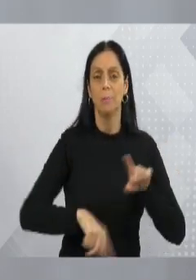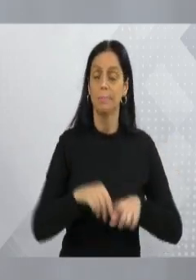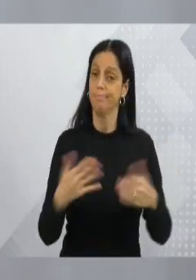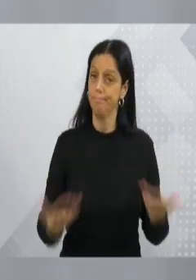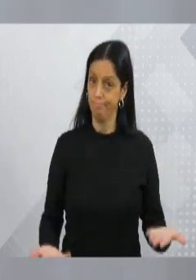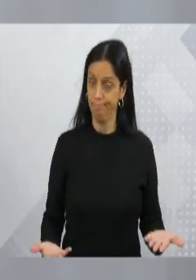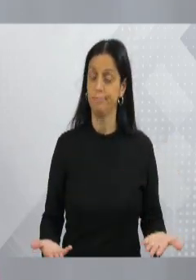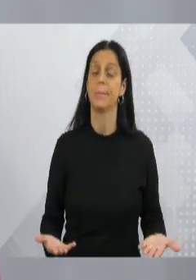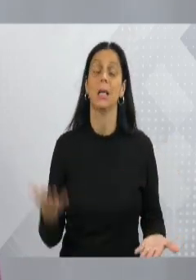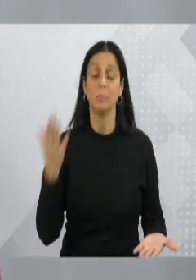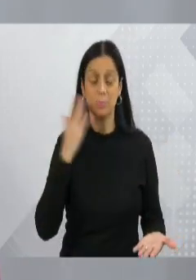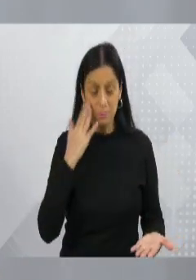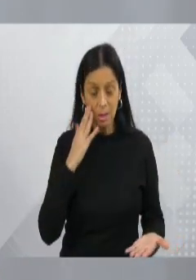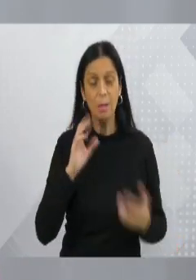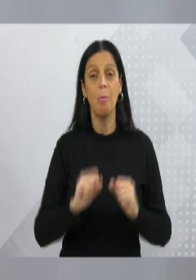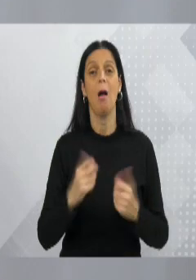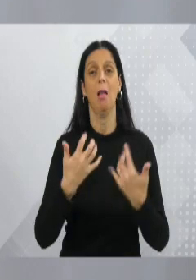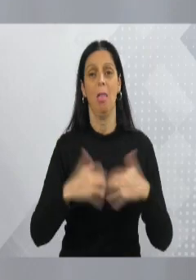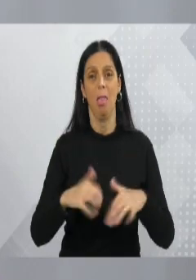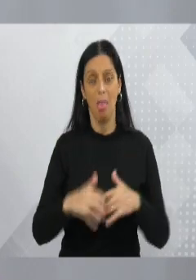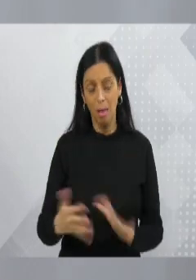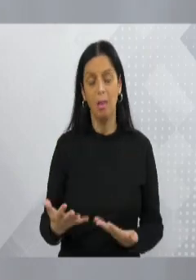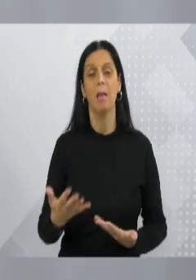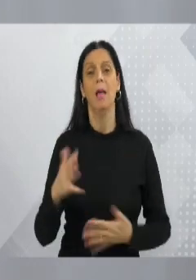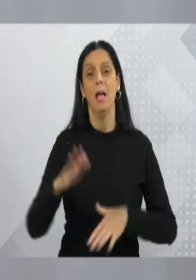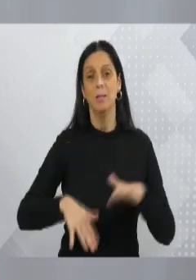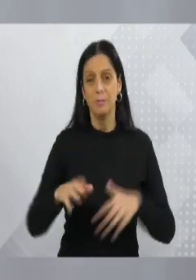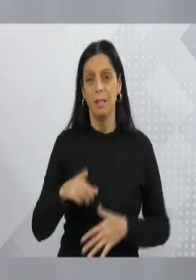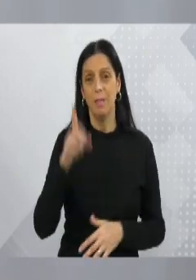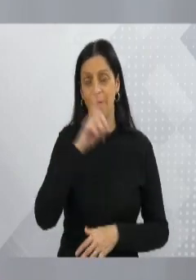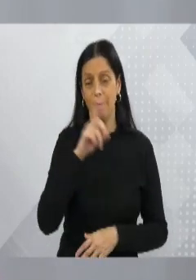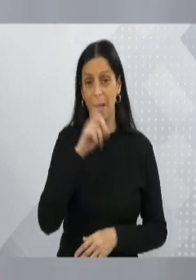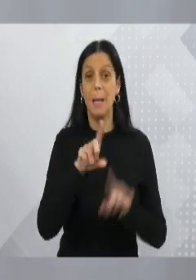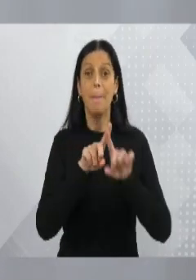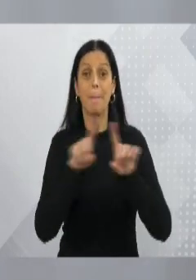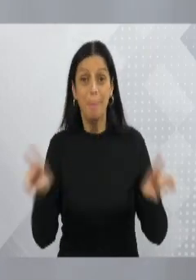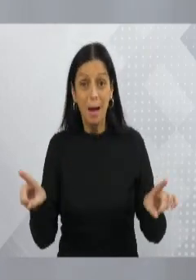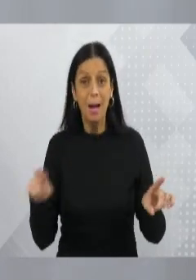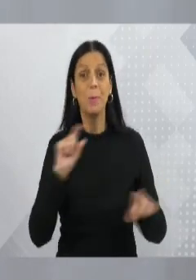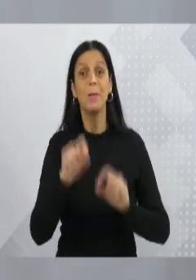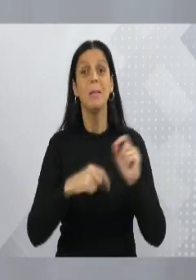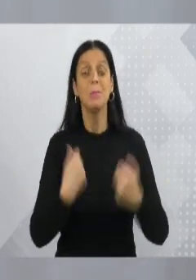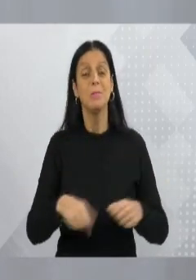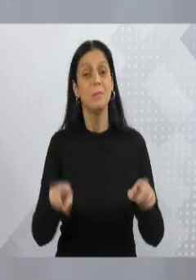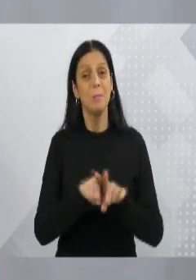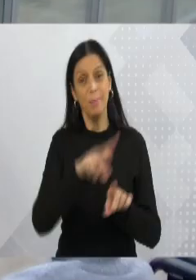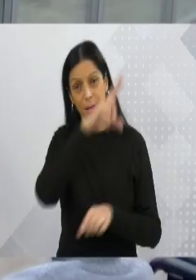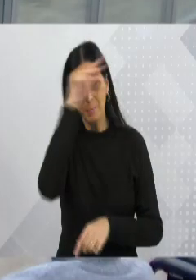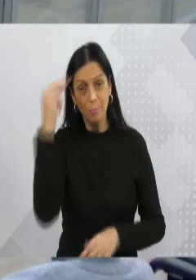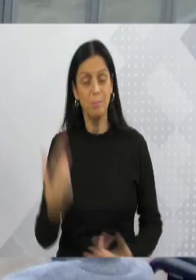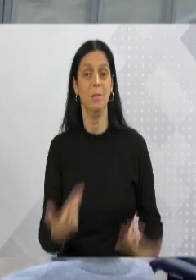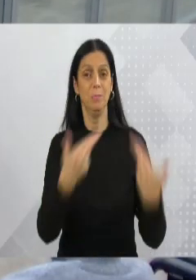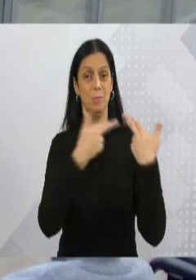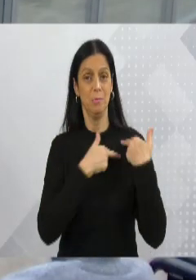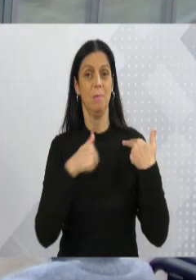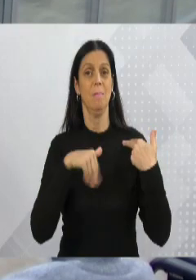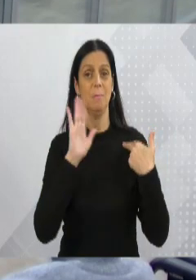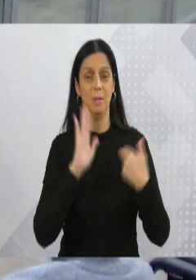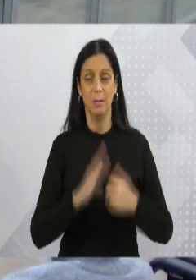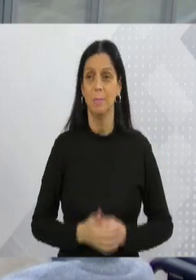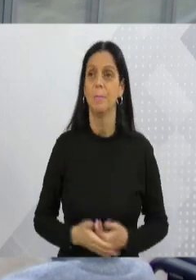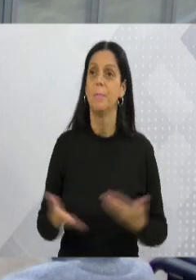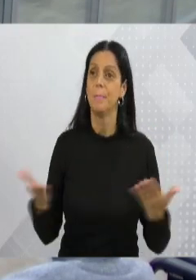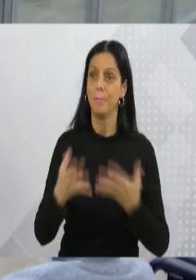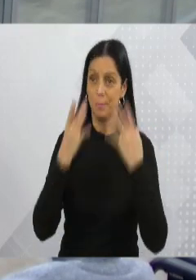é a parte que cabe a prefeitura que a compra desses materiais concedeu a parte ao Vereador Tucano com autorização do orador